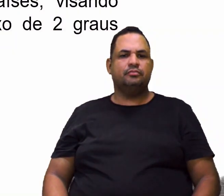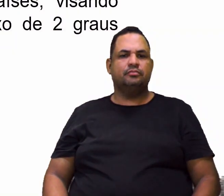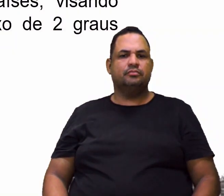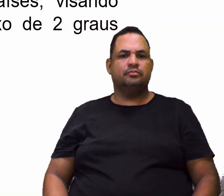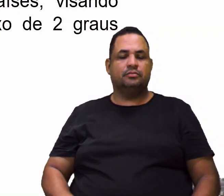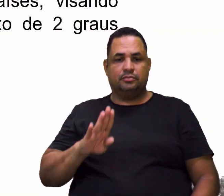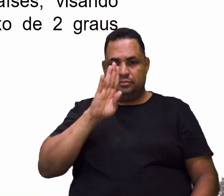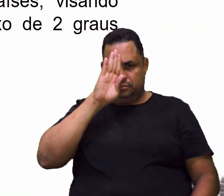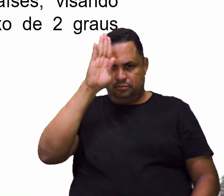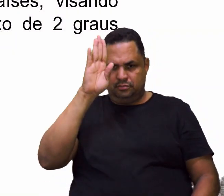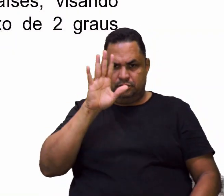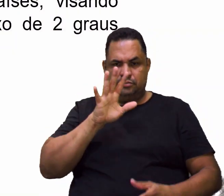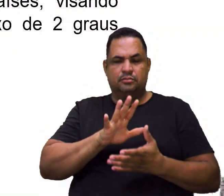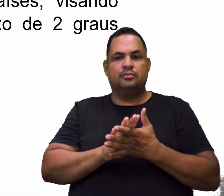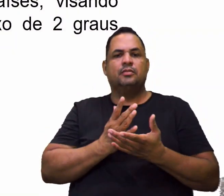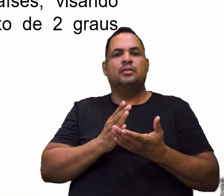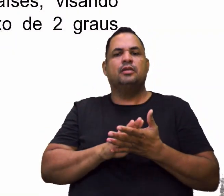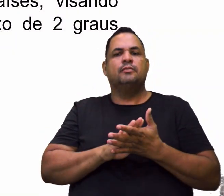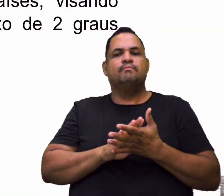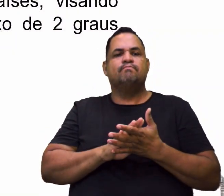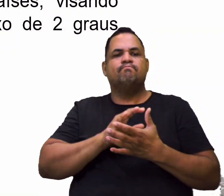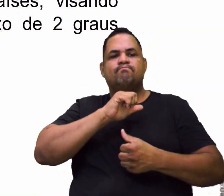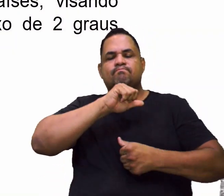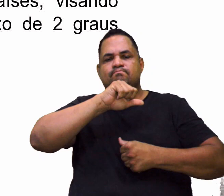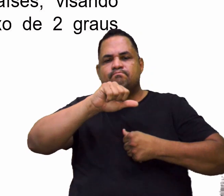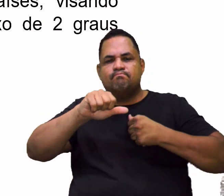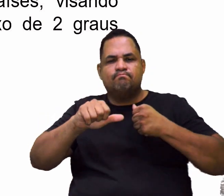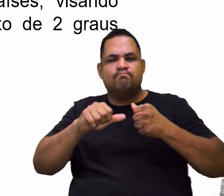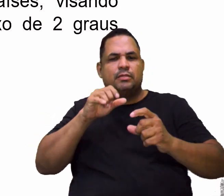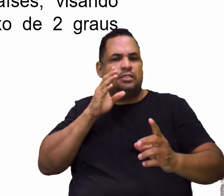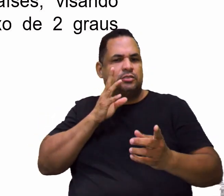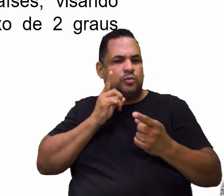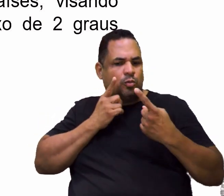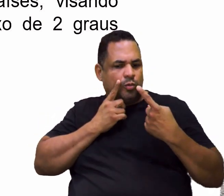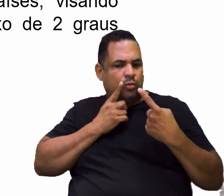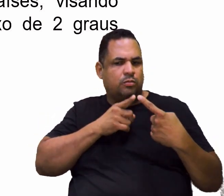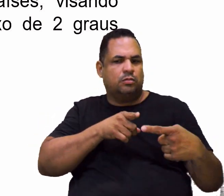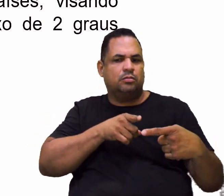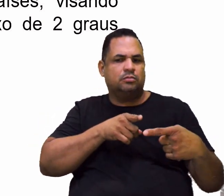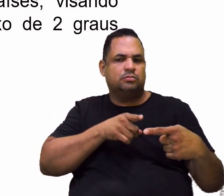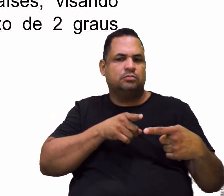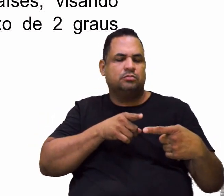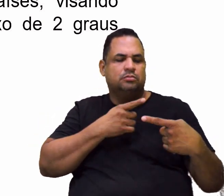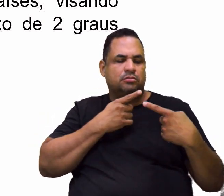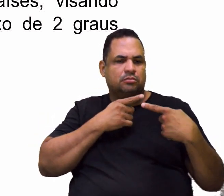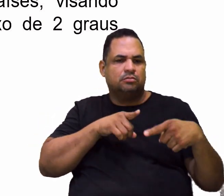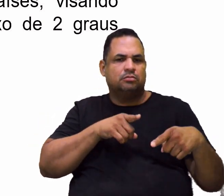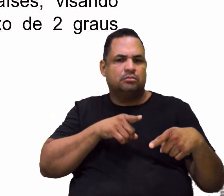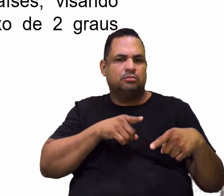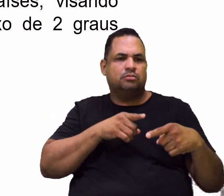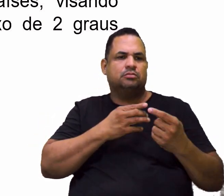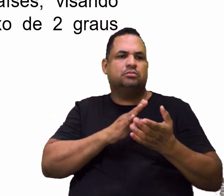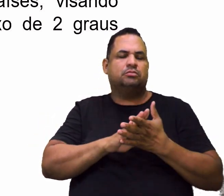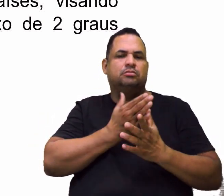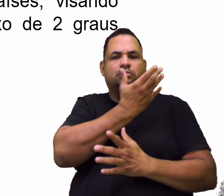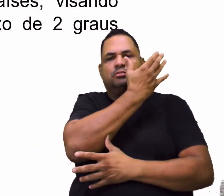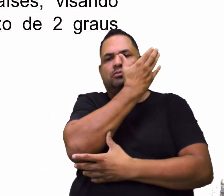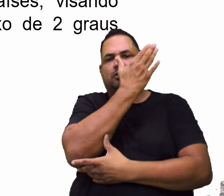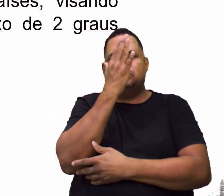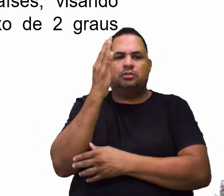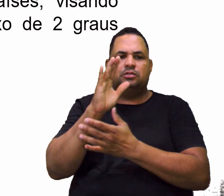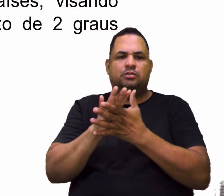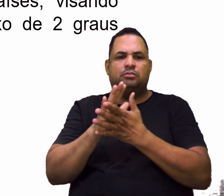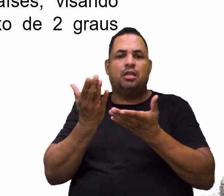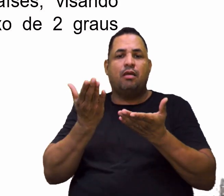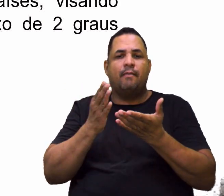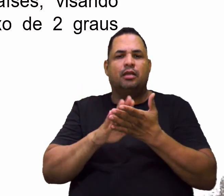é essencial para enfrentar o quê? A mudança climática, que é uma das maiores ameaças que o planeta enfrenta